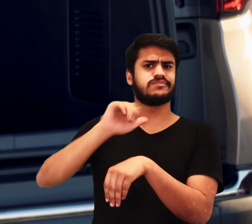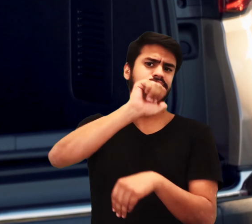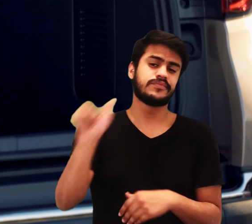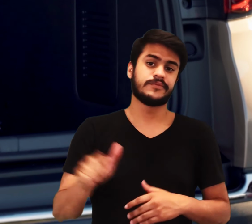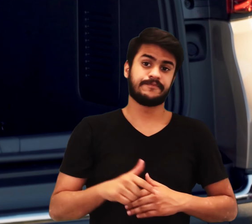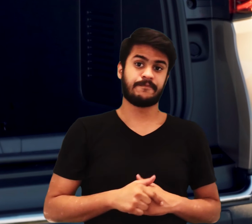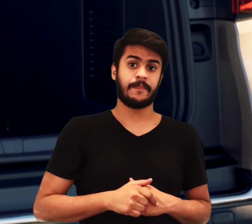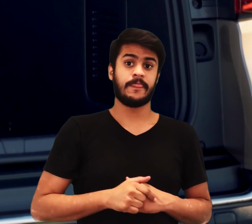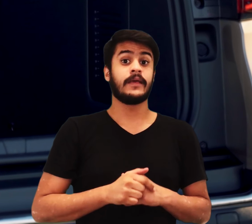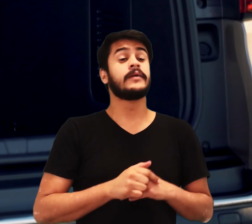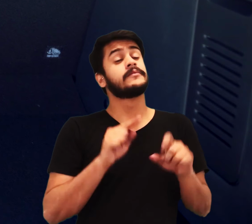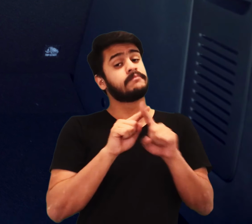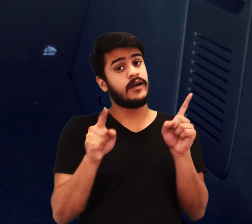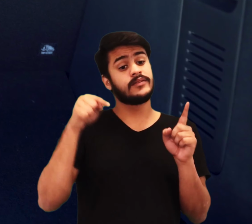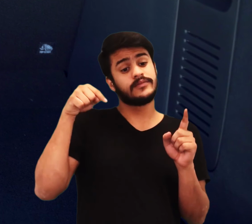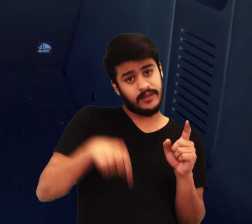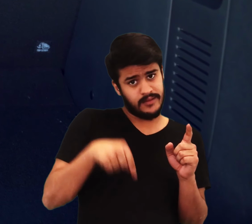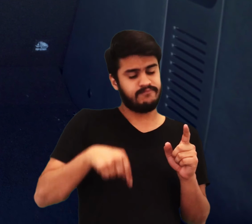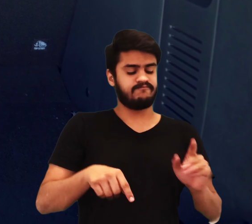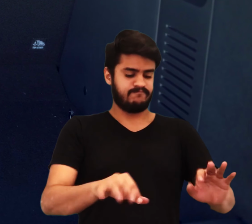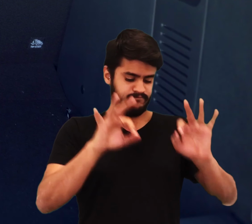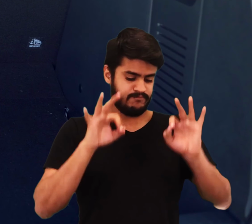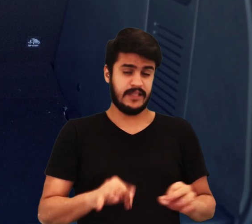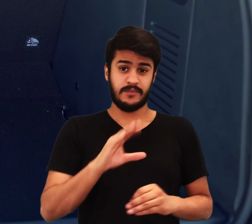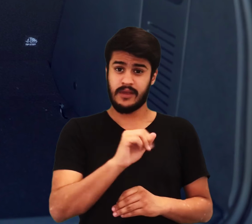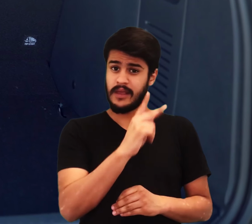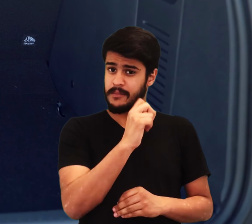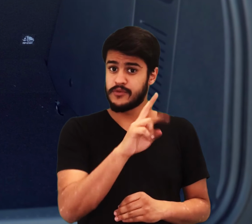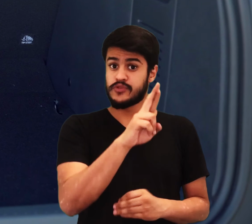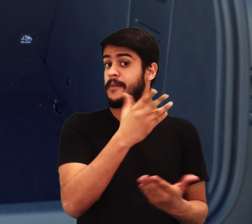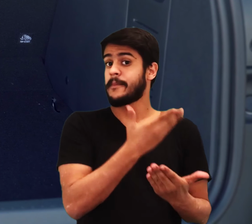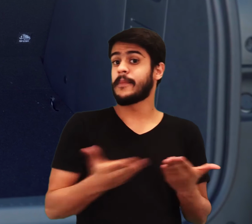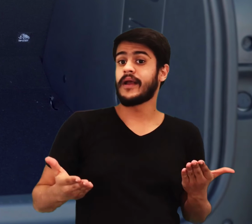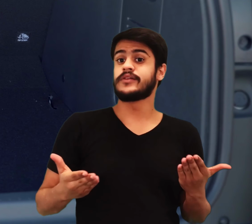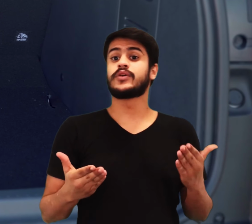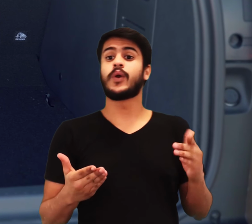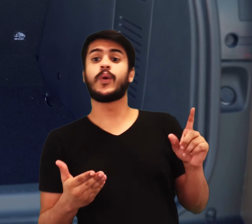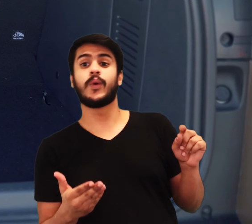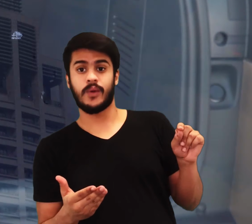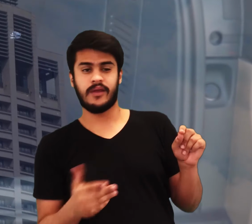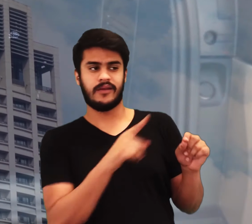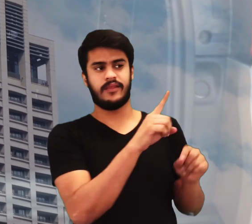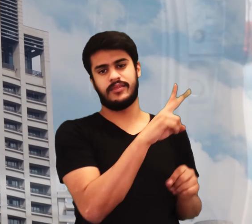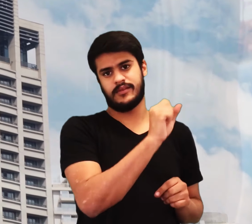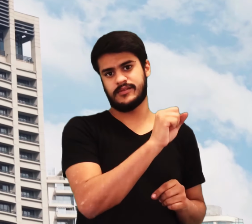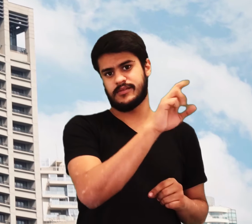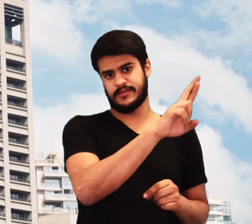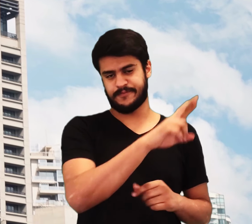Já o Tracker tem 393 litros, mas, de fato, o Captur só perde aí para o seu irmão Duster.